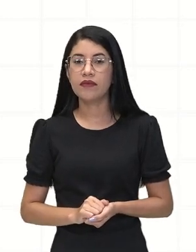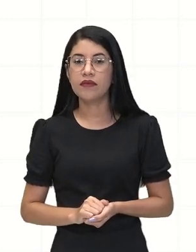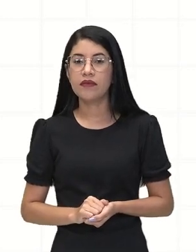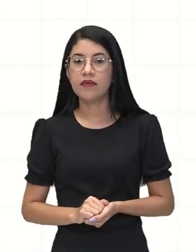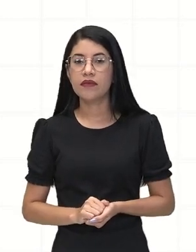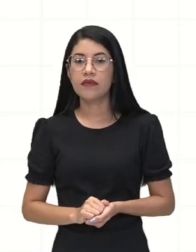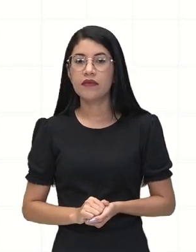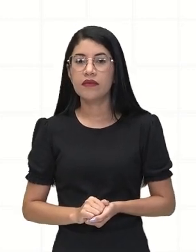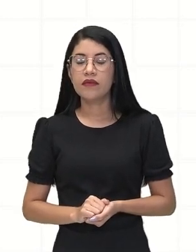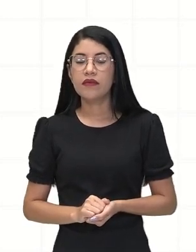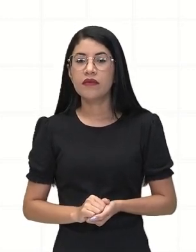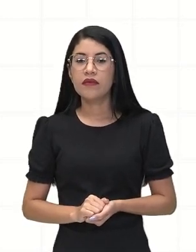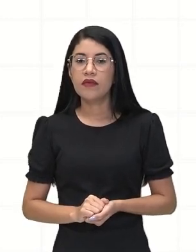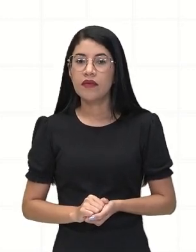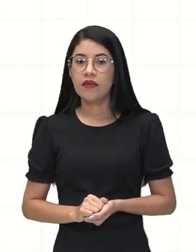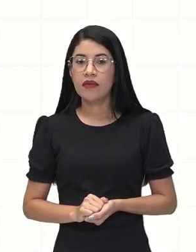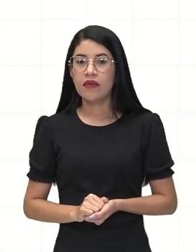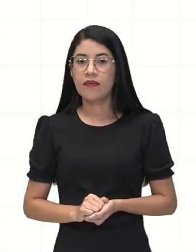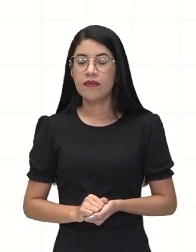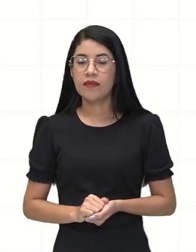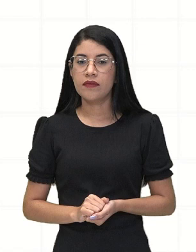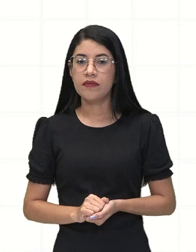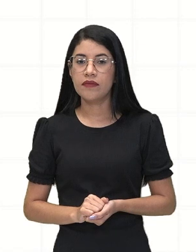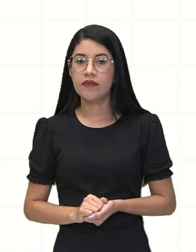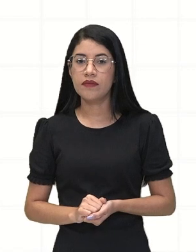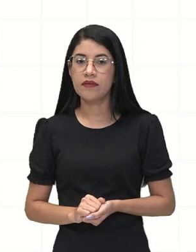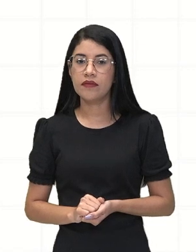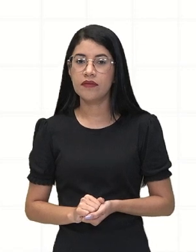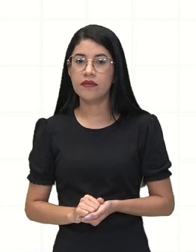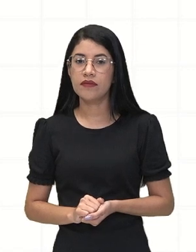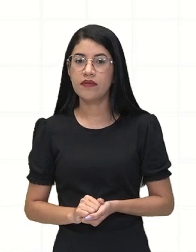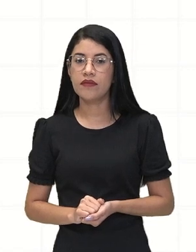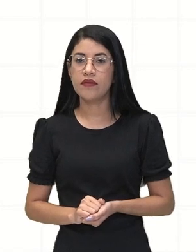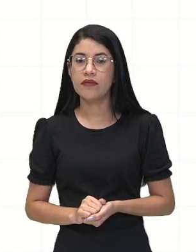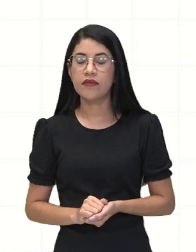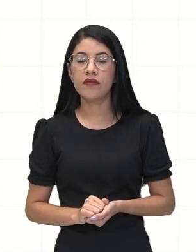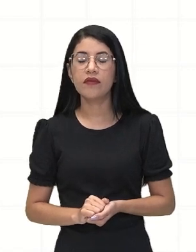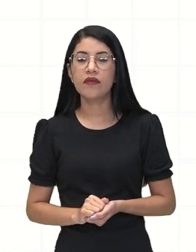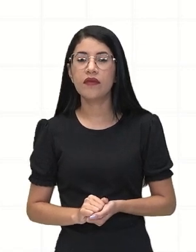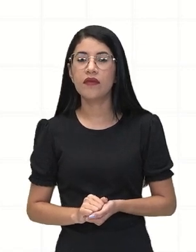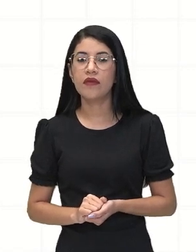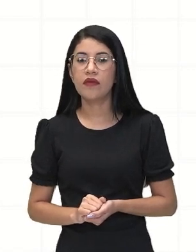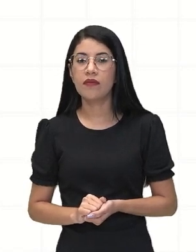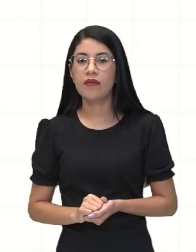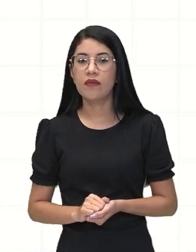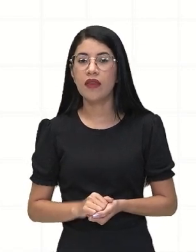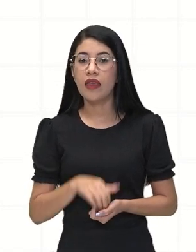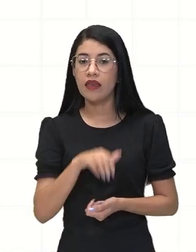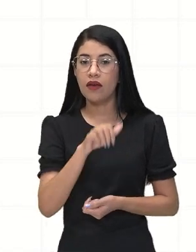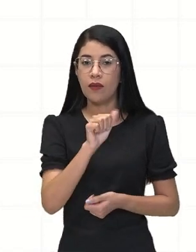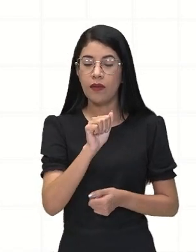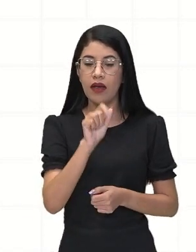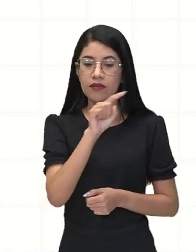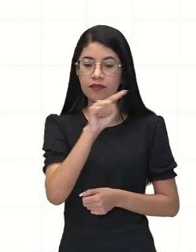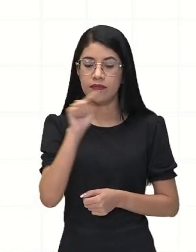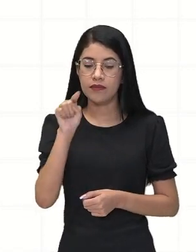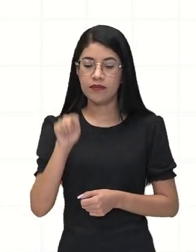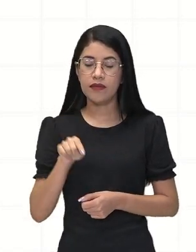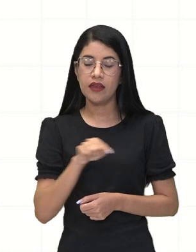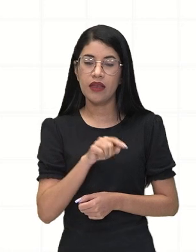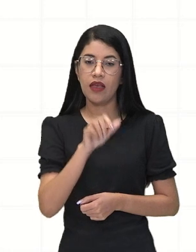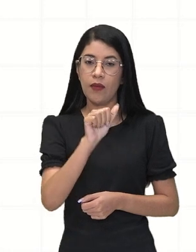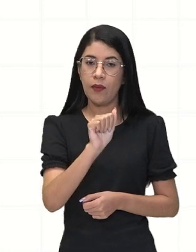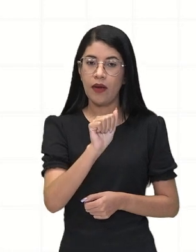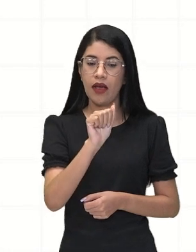ficar o A vezes o Y, essa região em verde. Porque é o lado A, né? o lado que mede